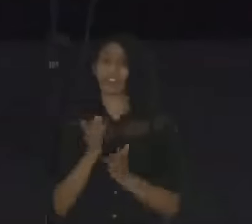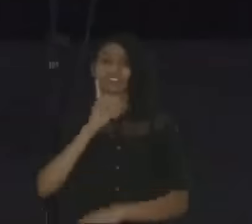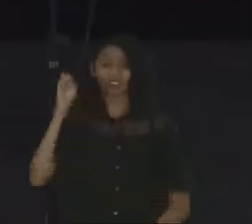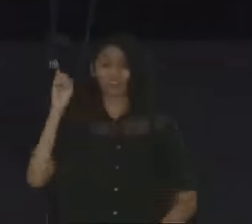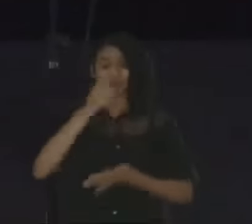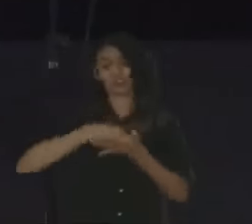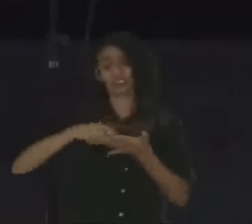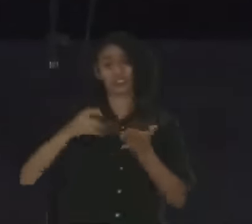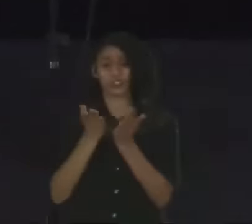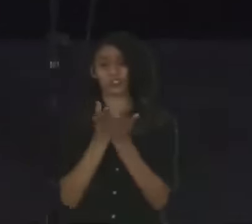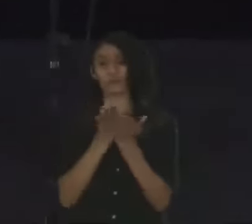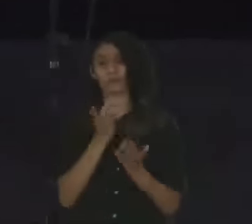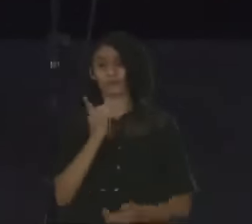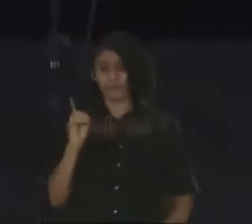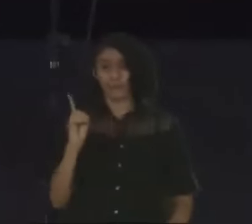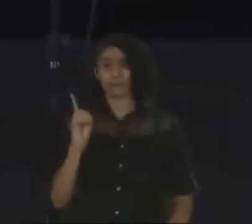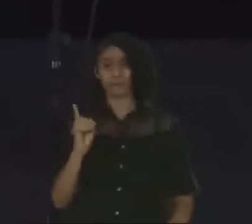escrevi